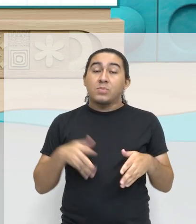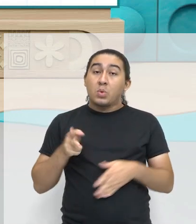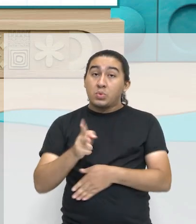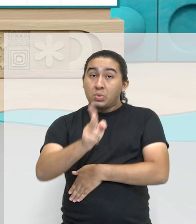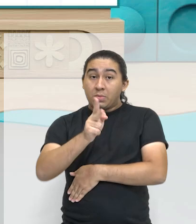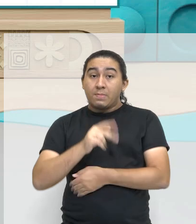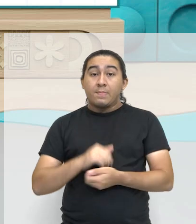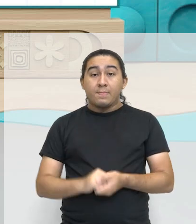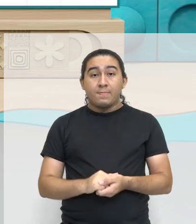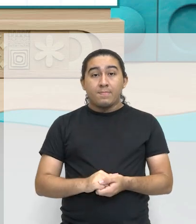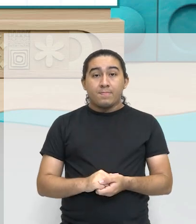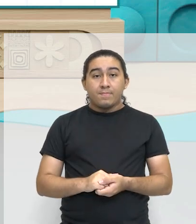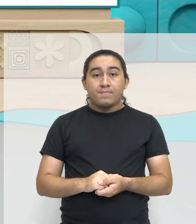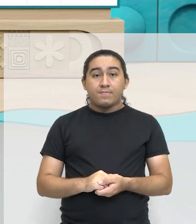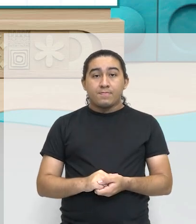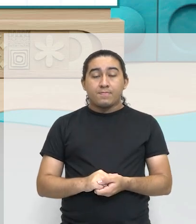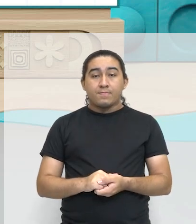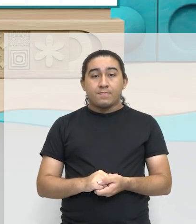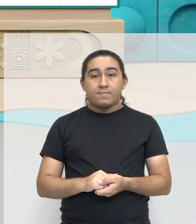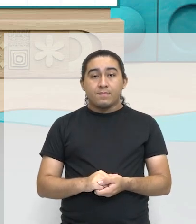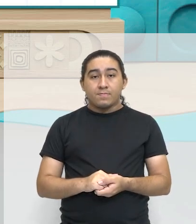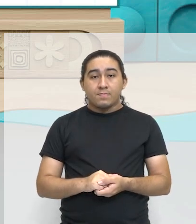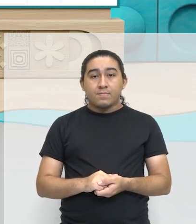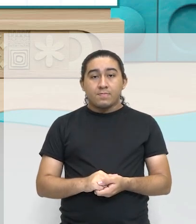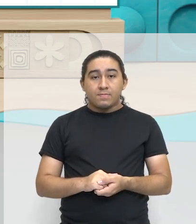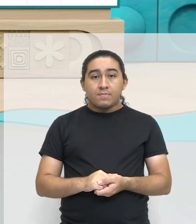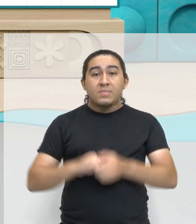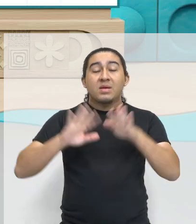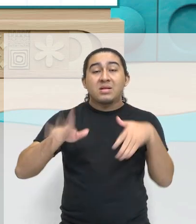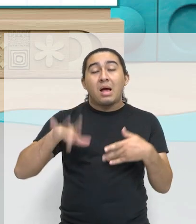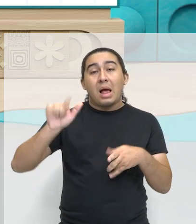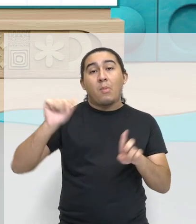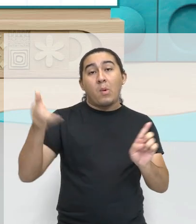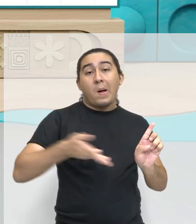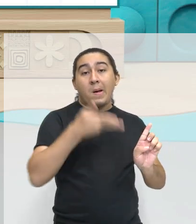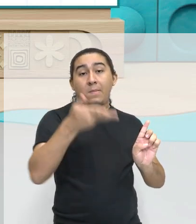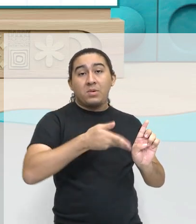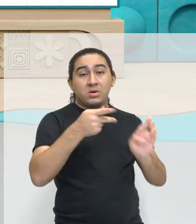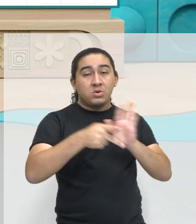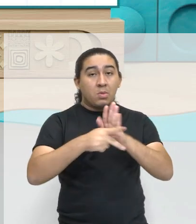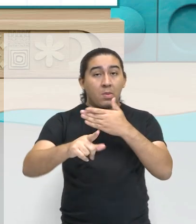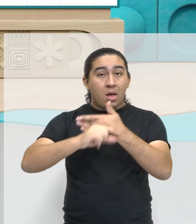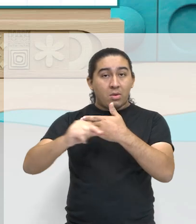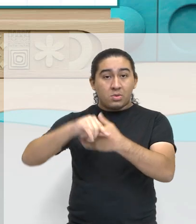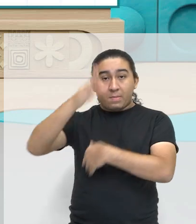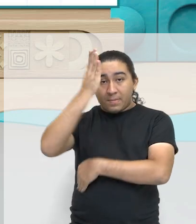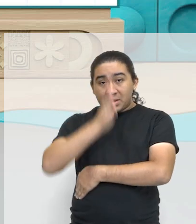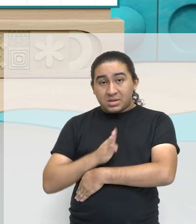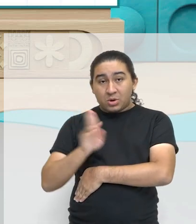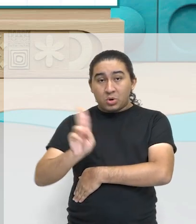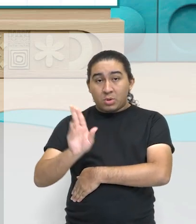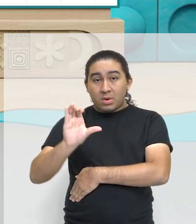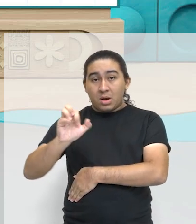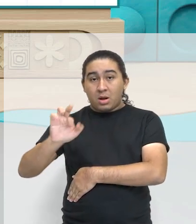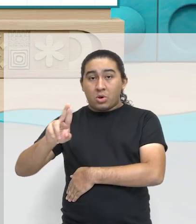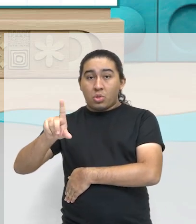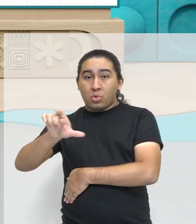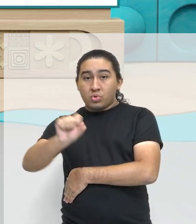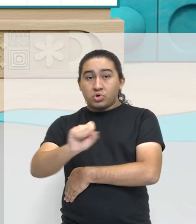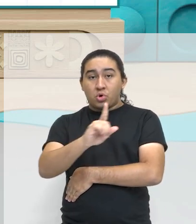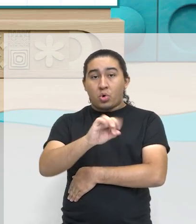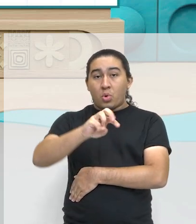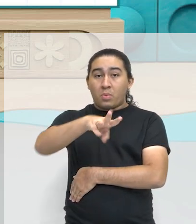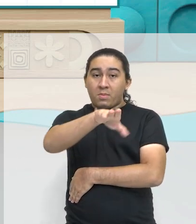vocês, explicar tudo com os mínimos detalhes, ok? Então, continuando, esta última,